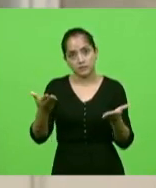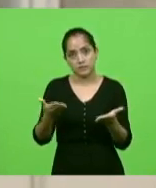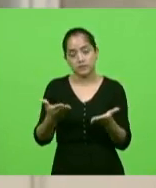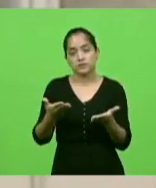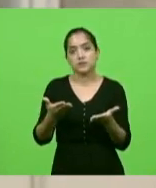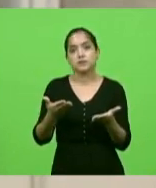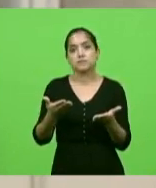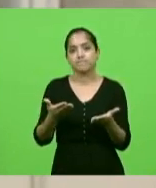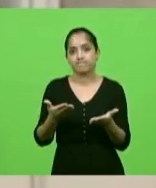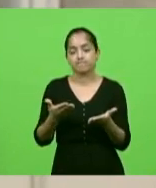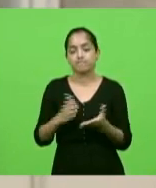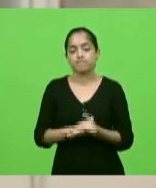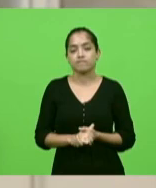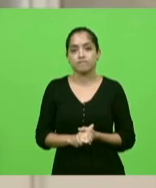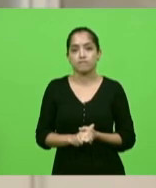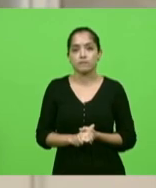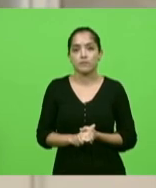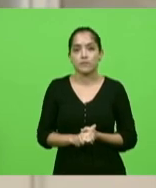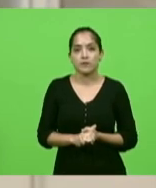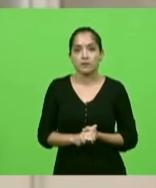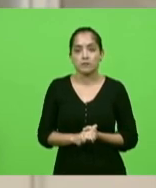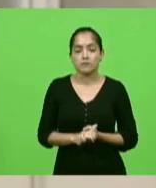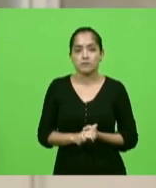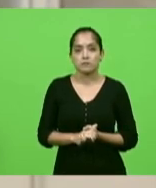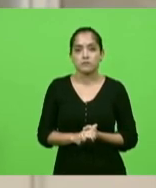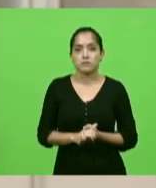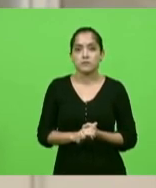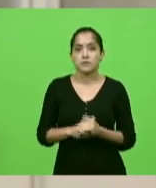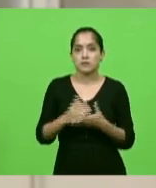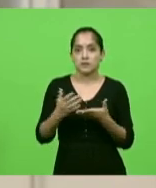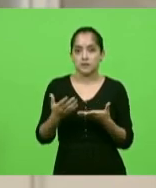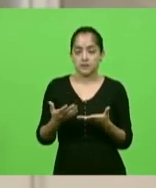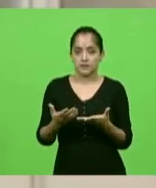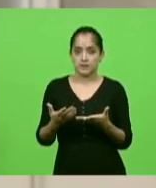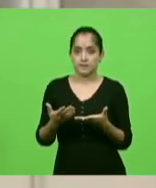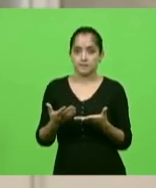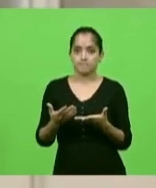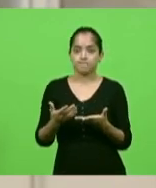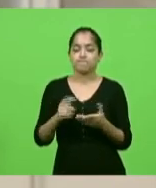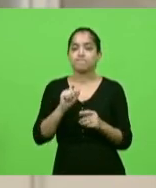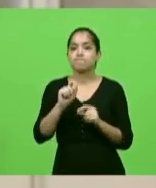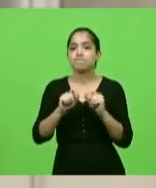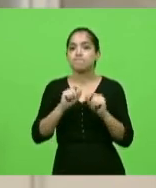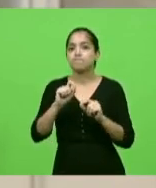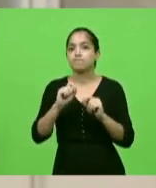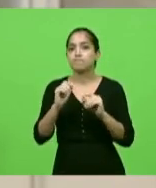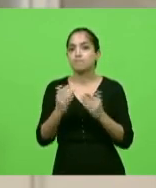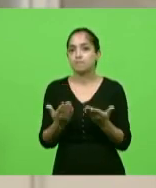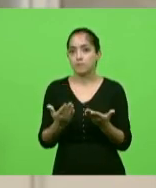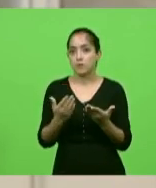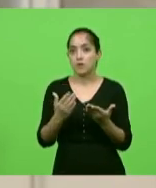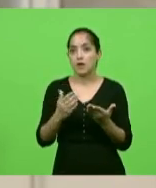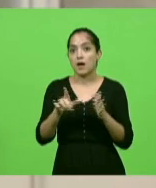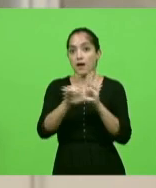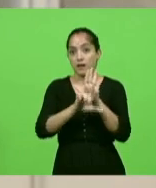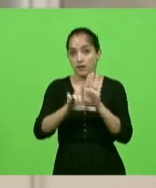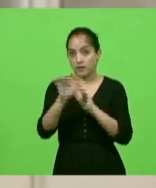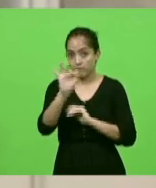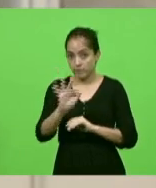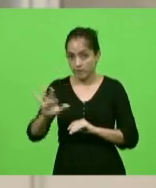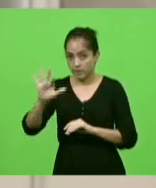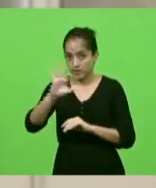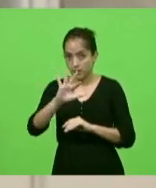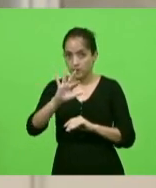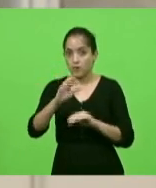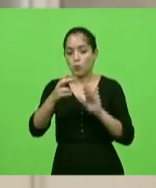maior razão até o presente a O discípulo Camp convém ressaltar que a própria lei federal